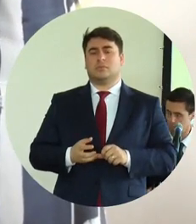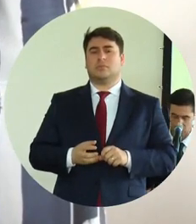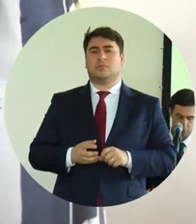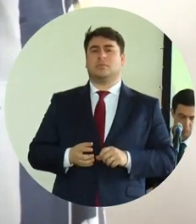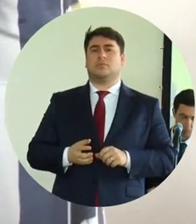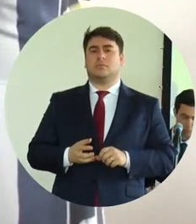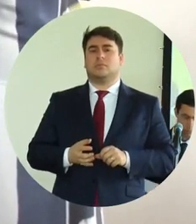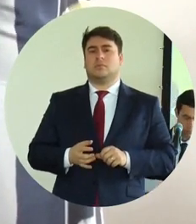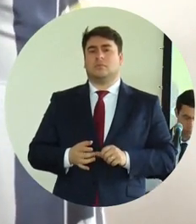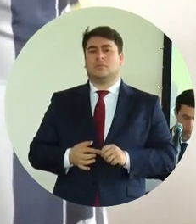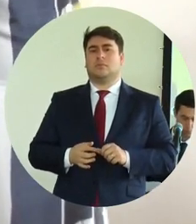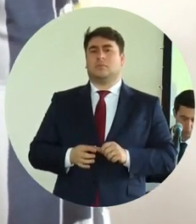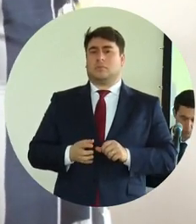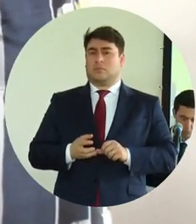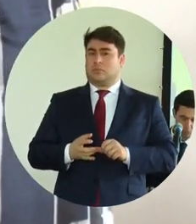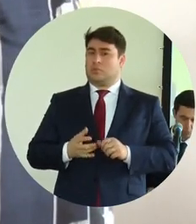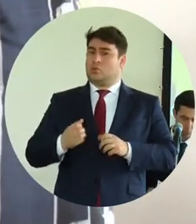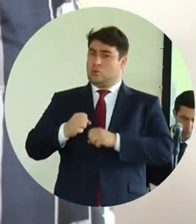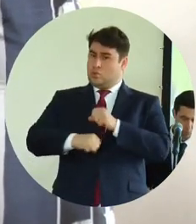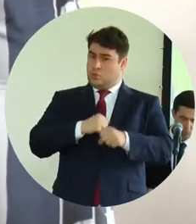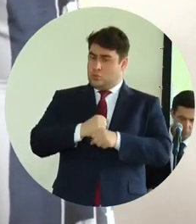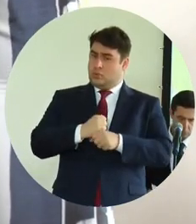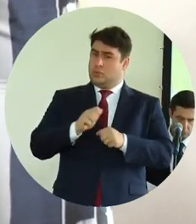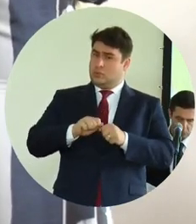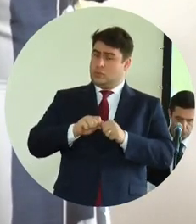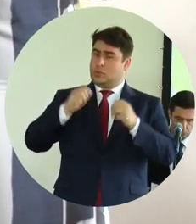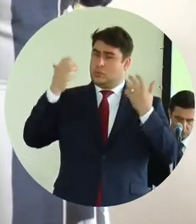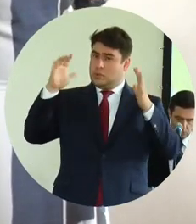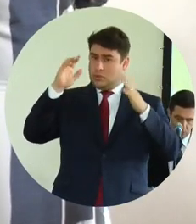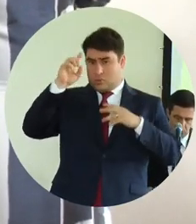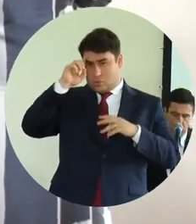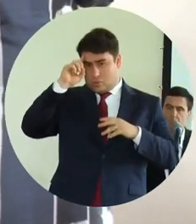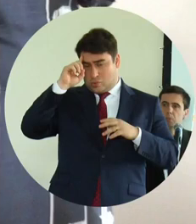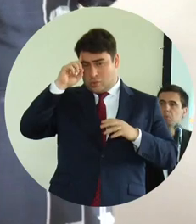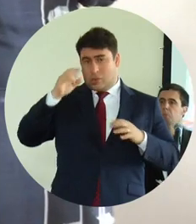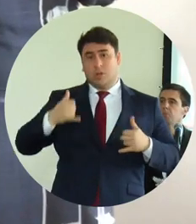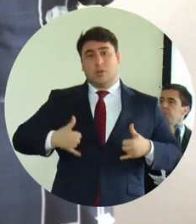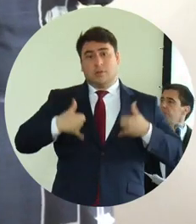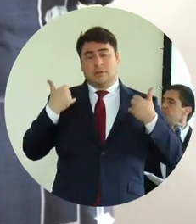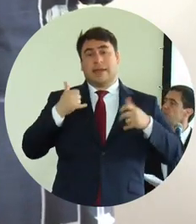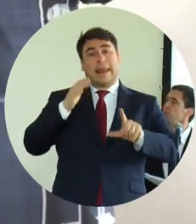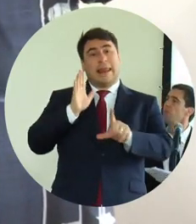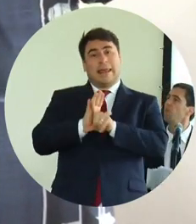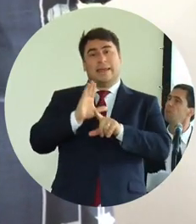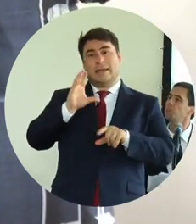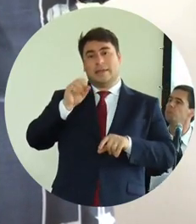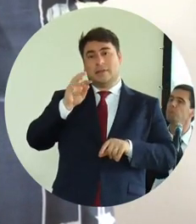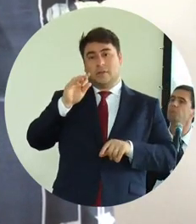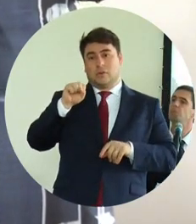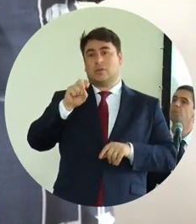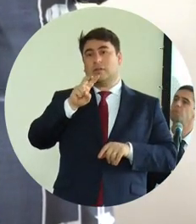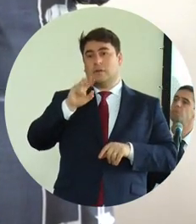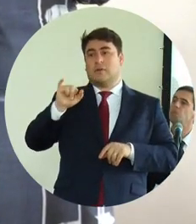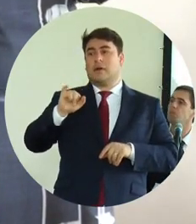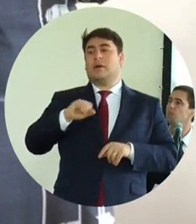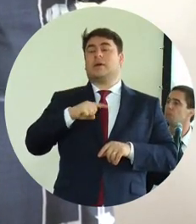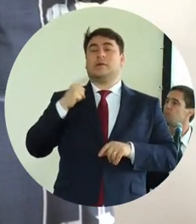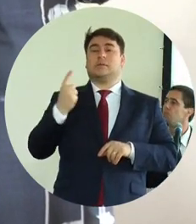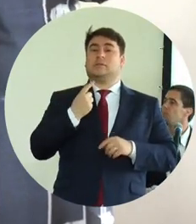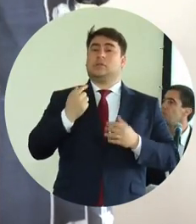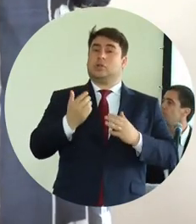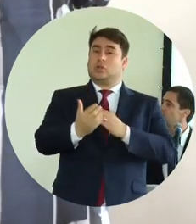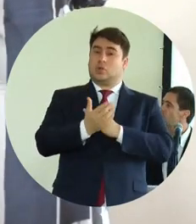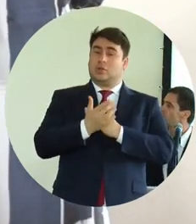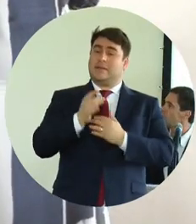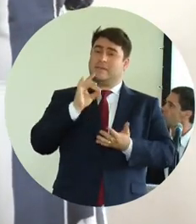ano, fazer a cerimônia de premiação no dia do aniversário da Lei de Cotas vai nos dar